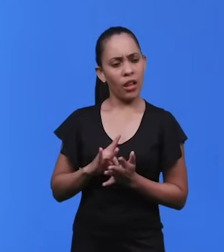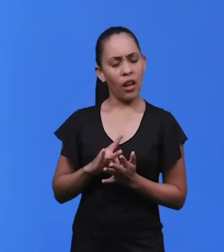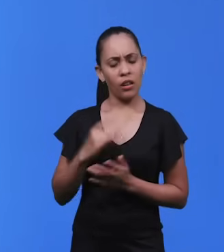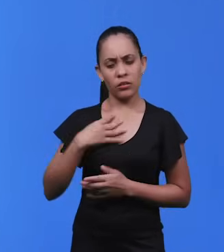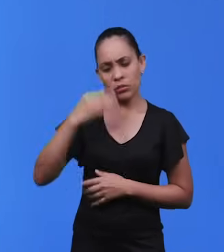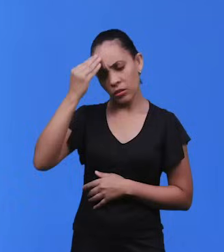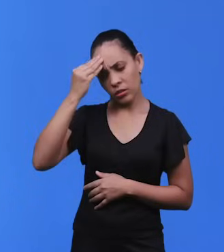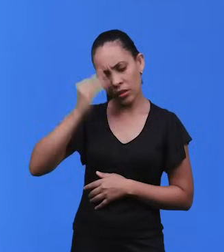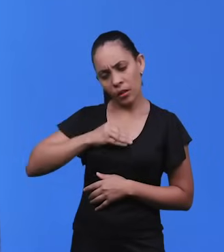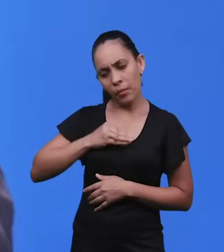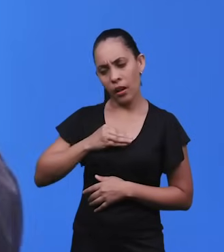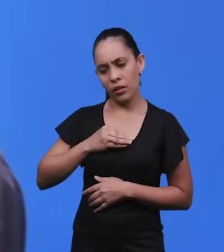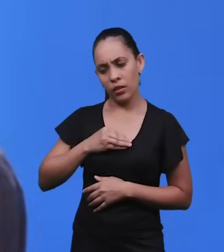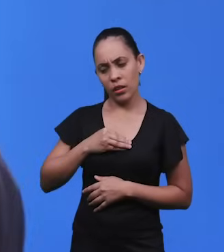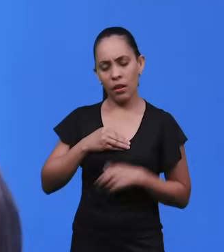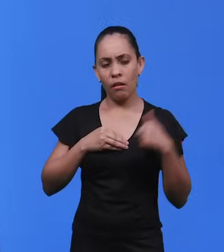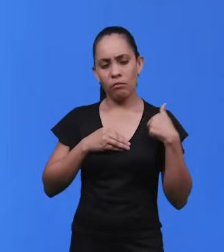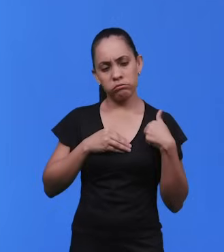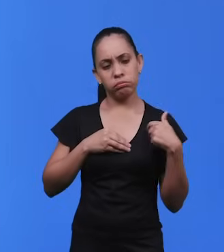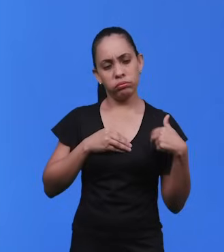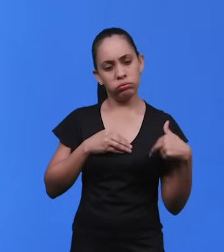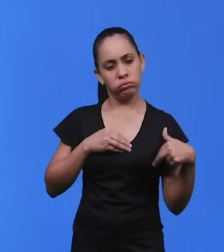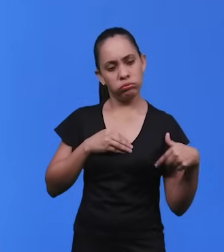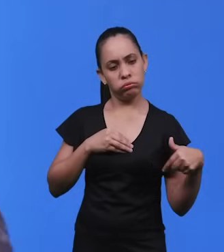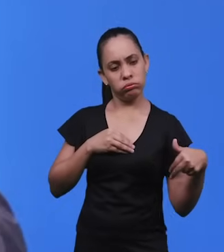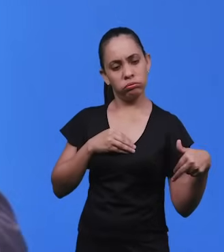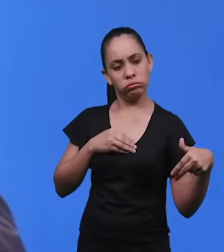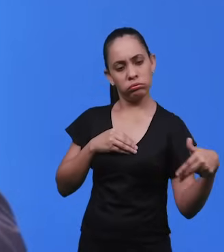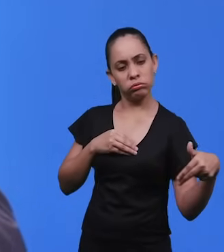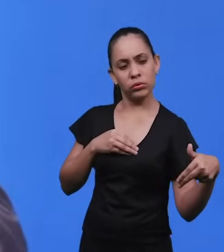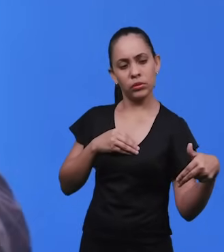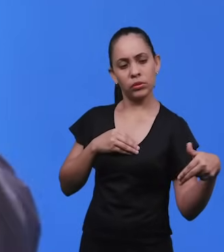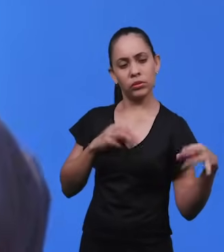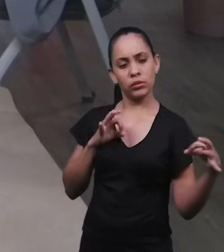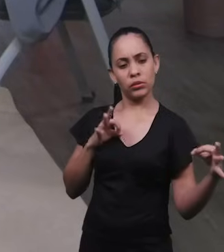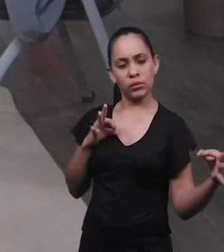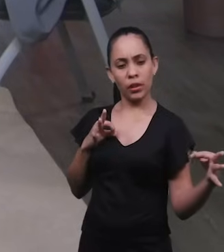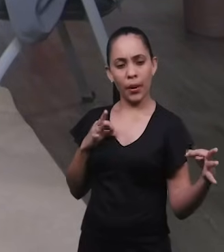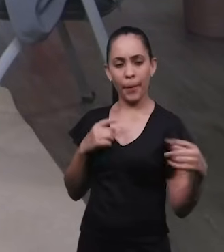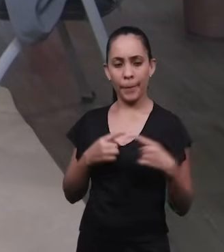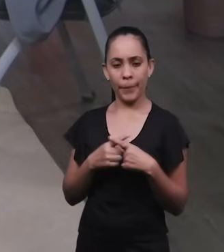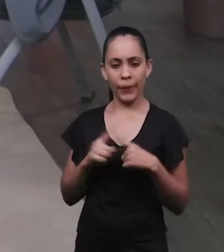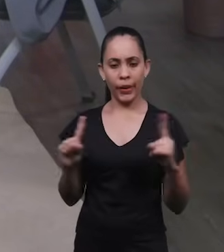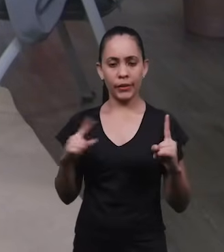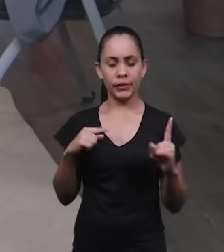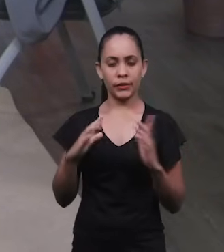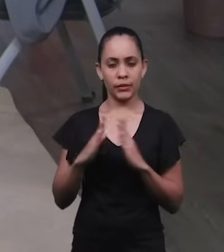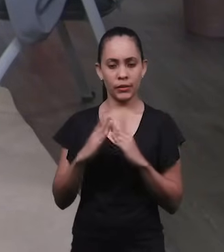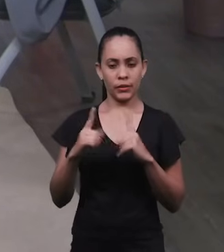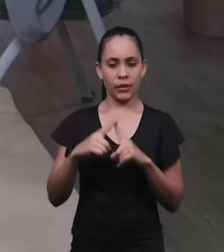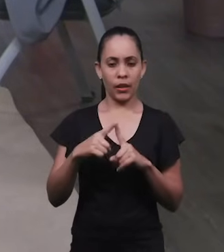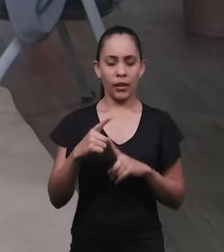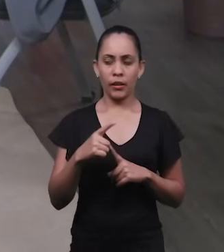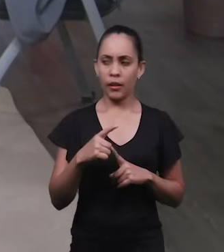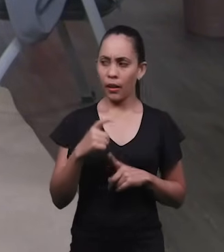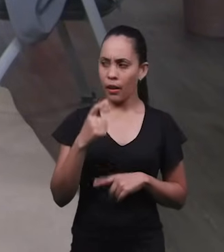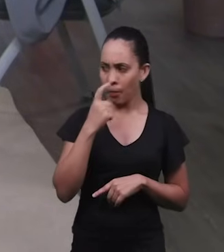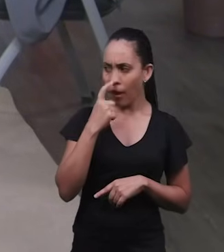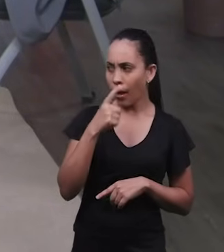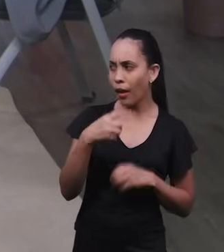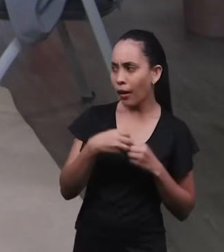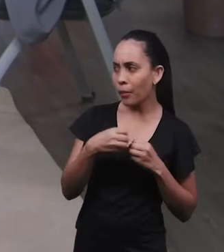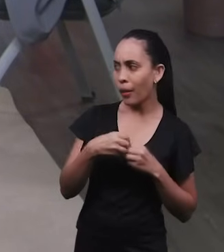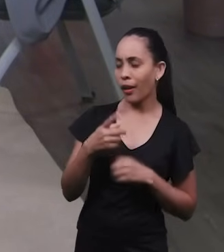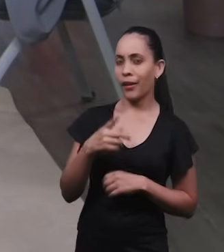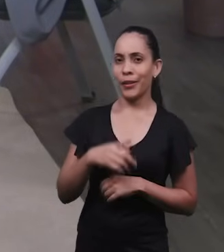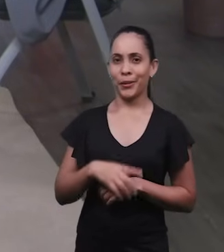realmente, eu estou desanimado, quer dizer, eu ia ter que andar muito para esse local onde eu queria, mas o endereço que você está me dando da igreja é bem mais